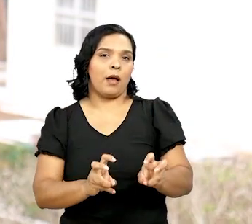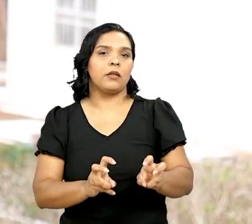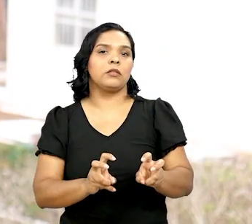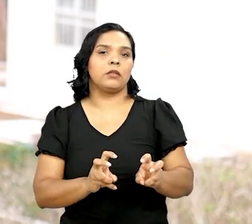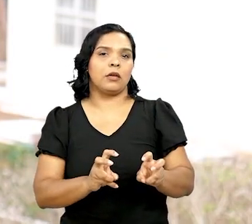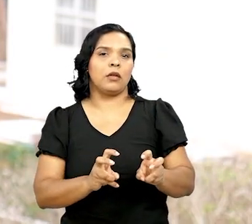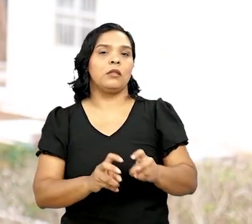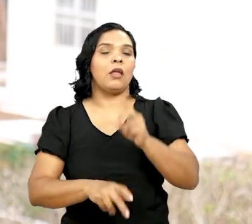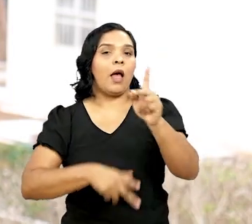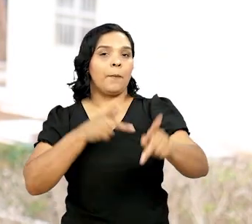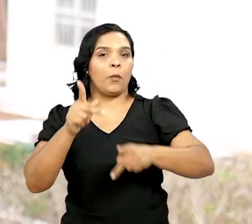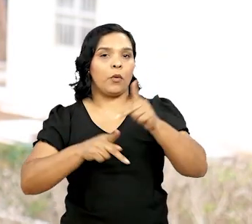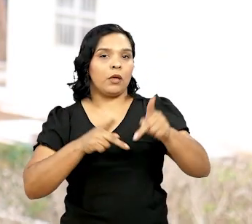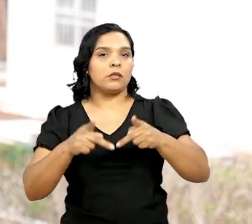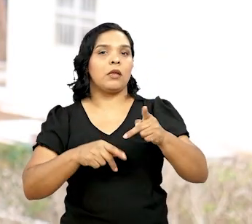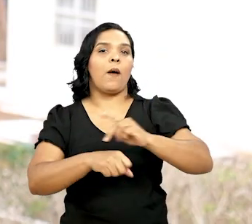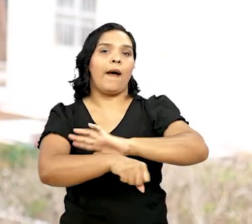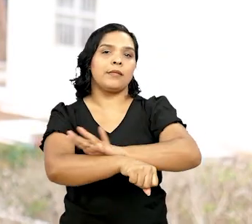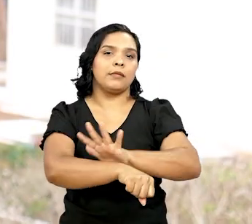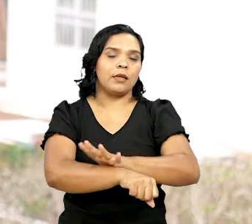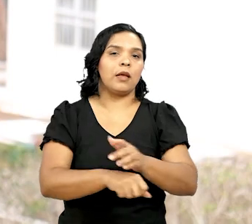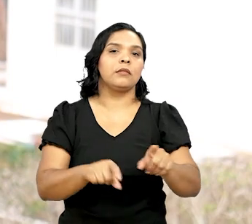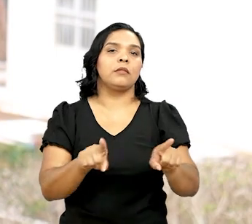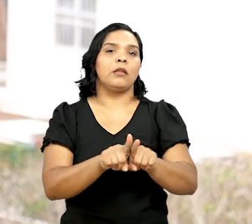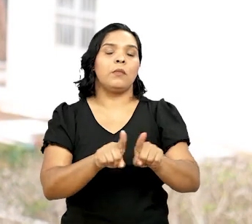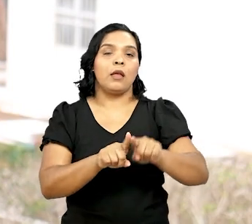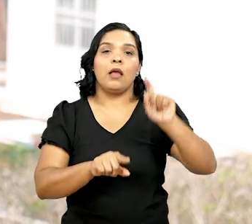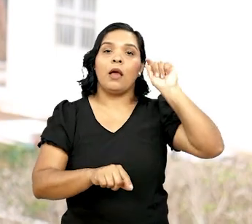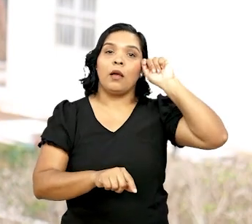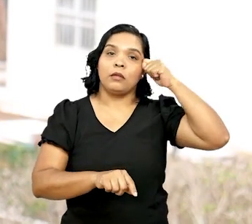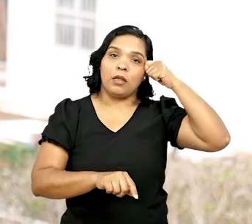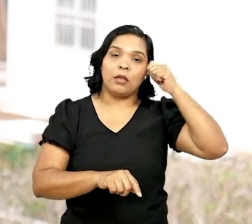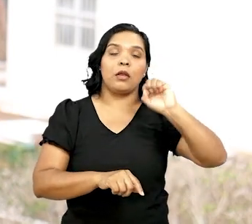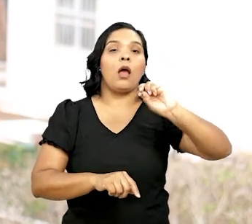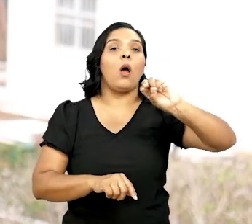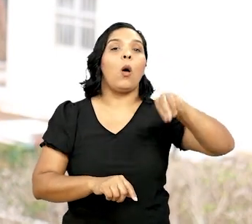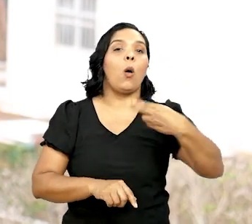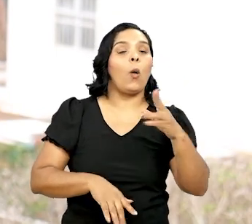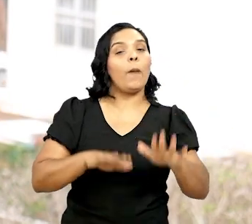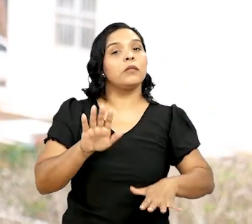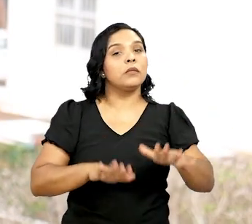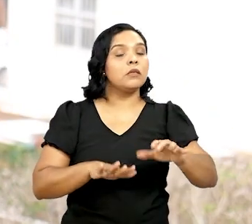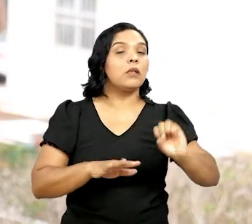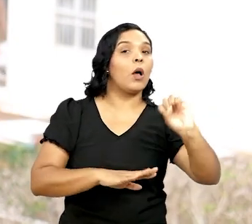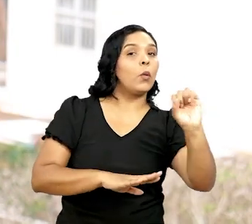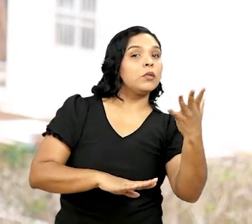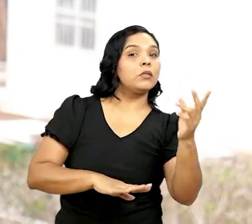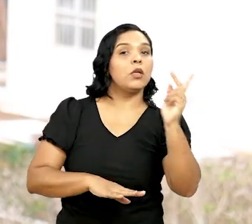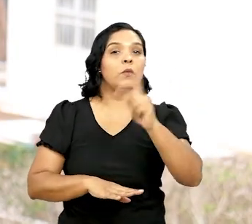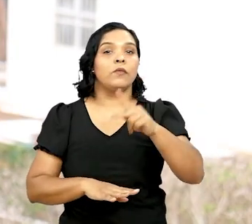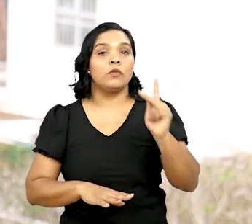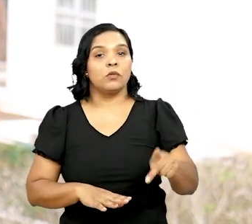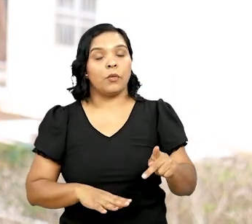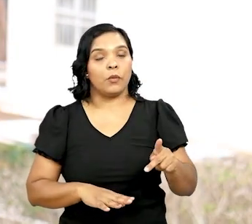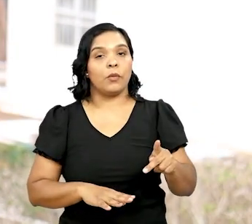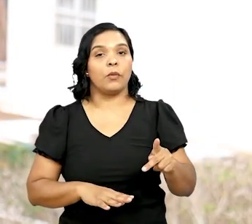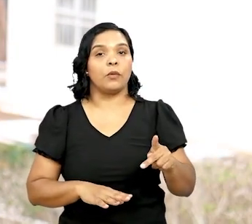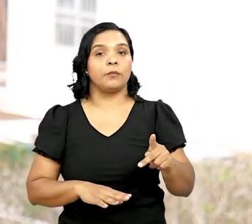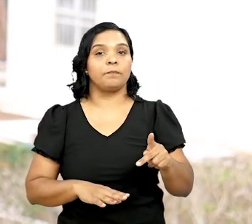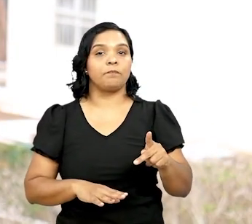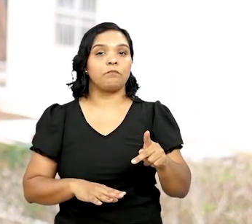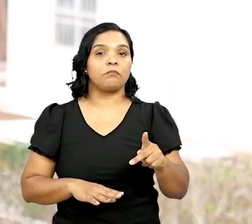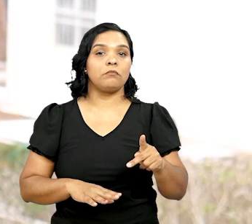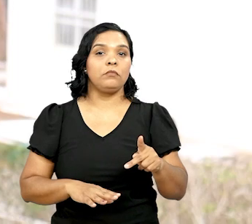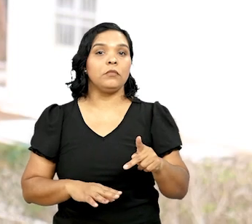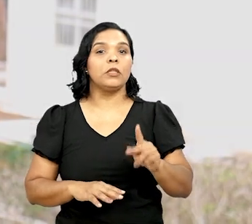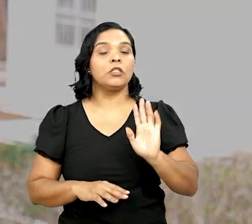a temática, né, sobre a população racializada, a população negra, ou às vezes vai acontecer de professores, por exemplo,